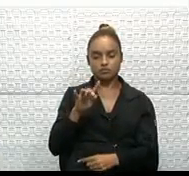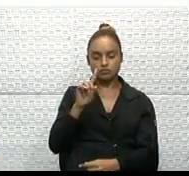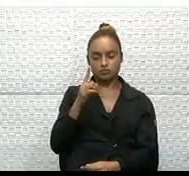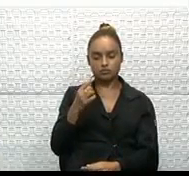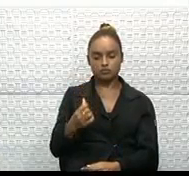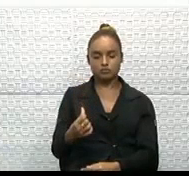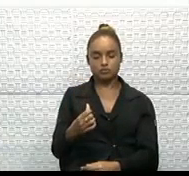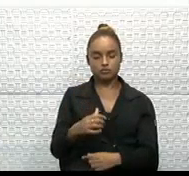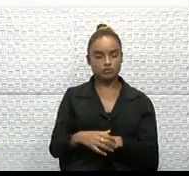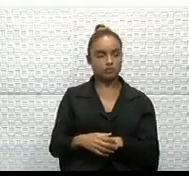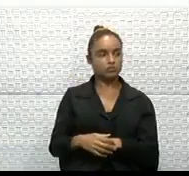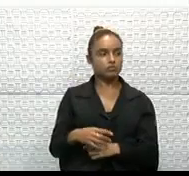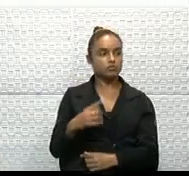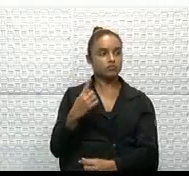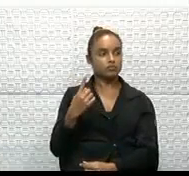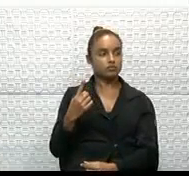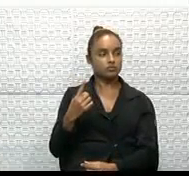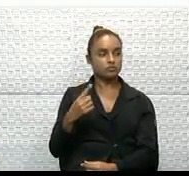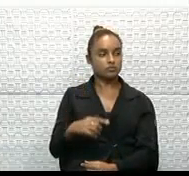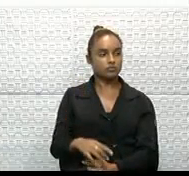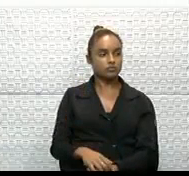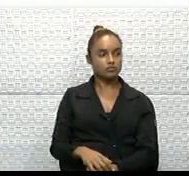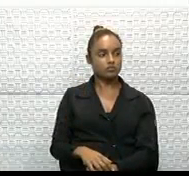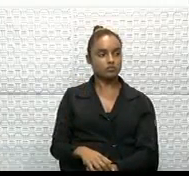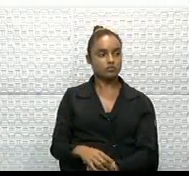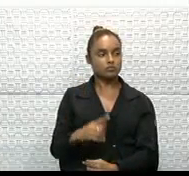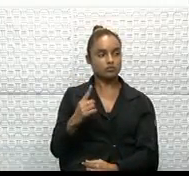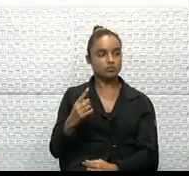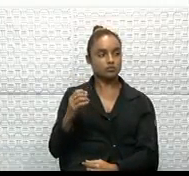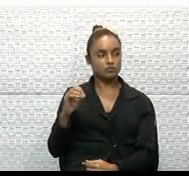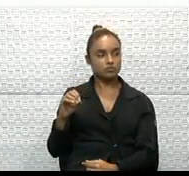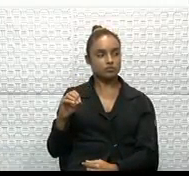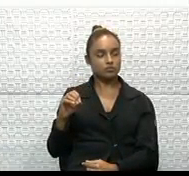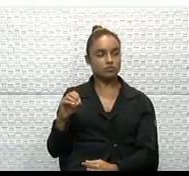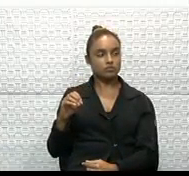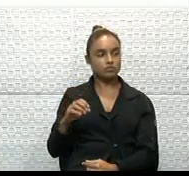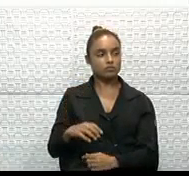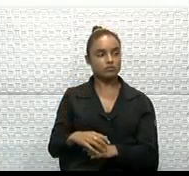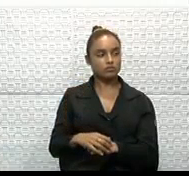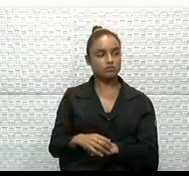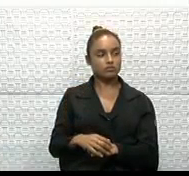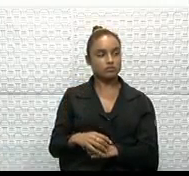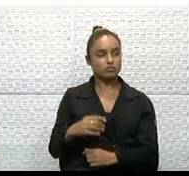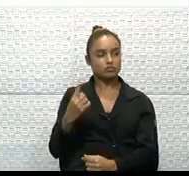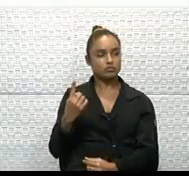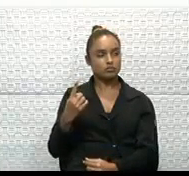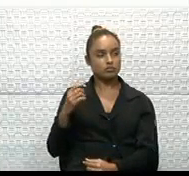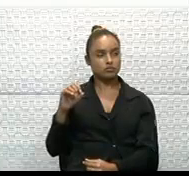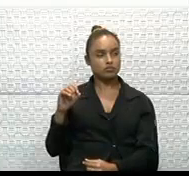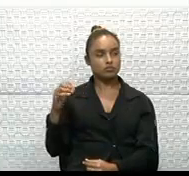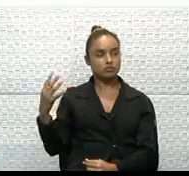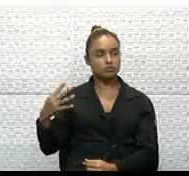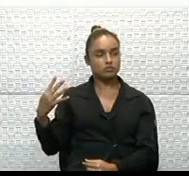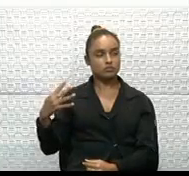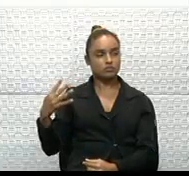16. 1 mais 2 mais 3 mais 4, 10. Então, 10 ao quadrado.